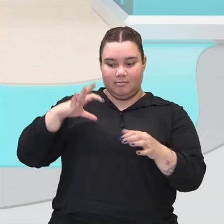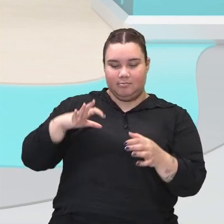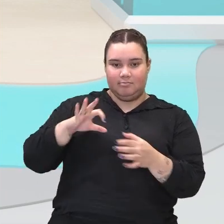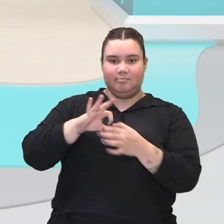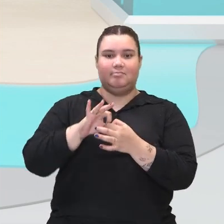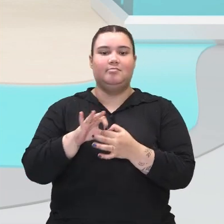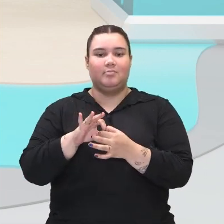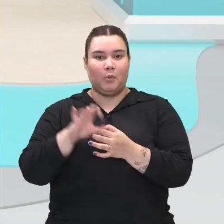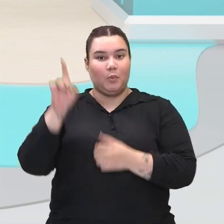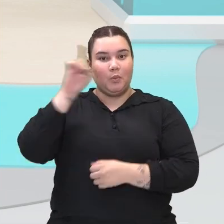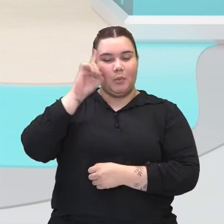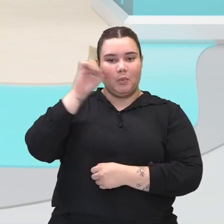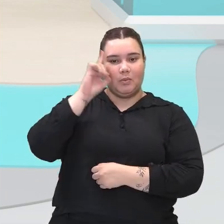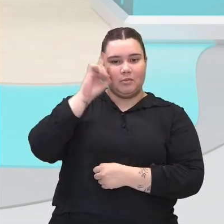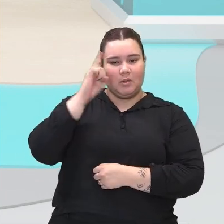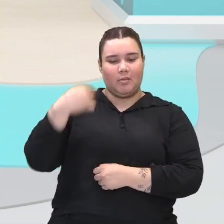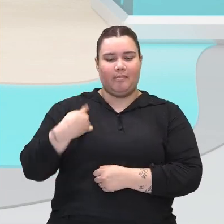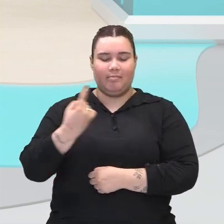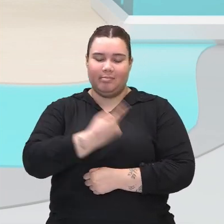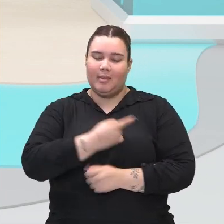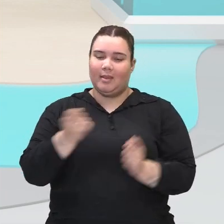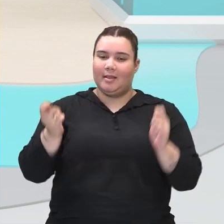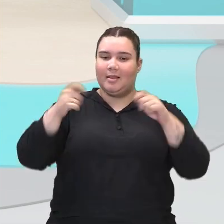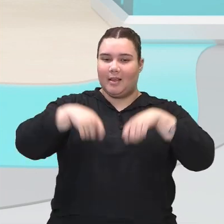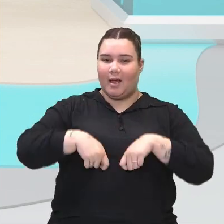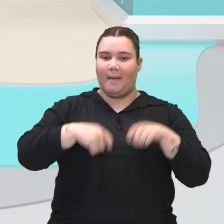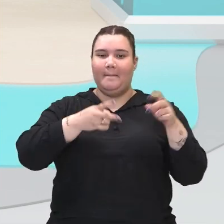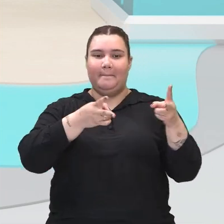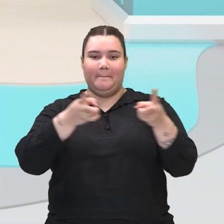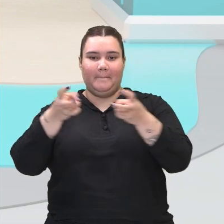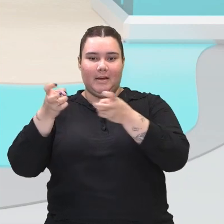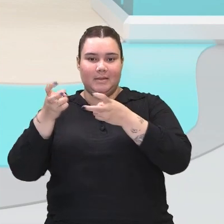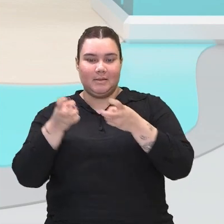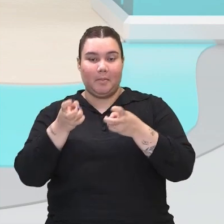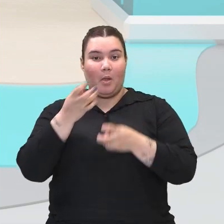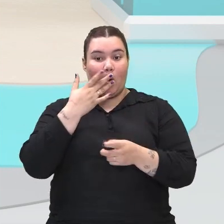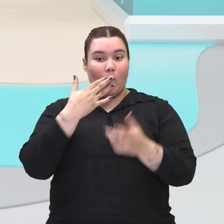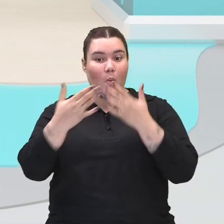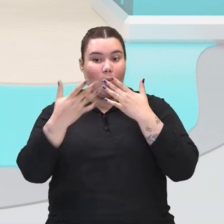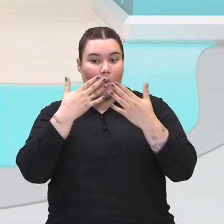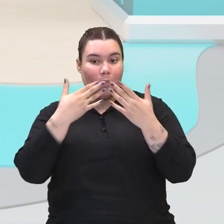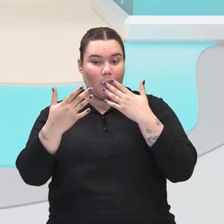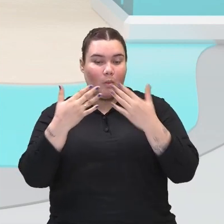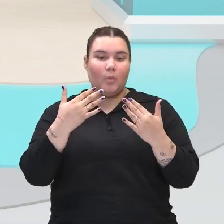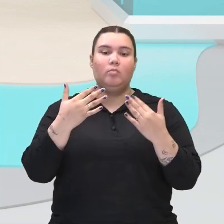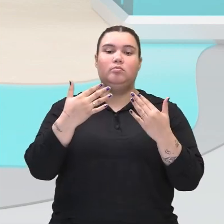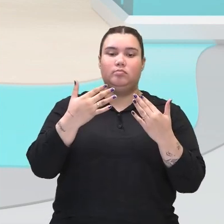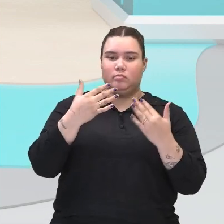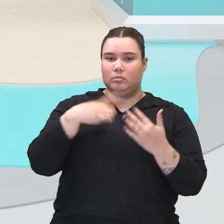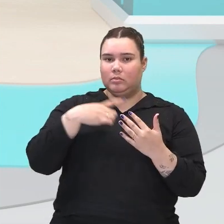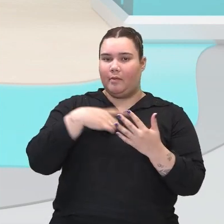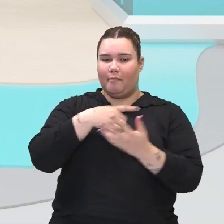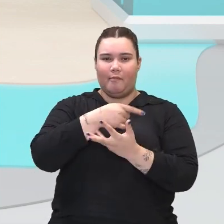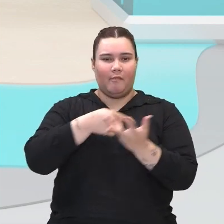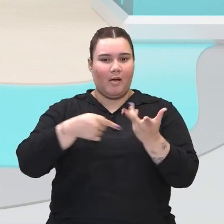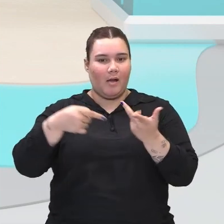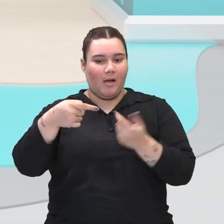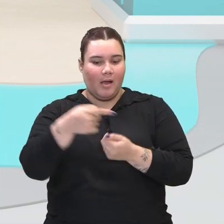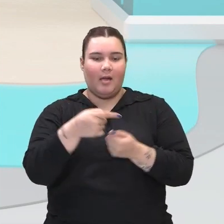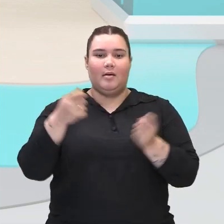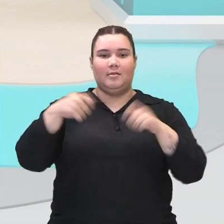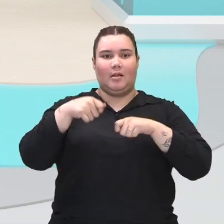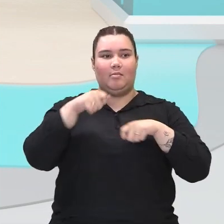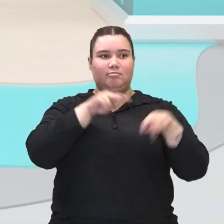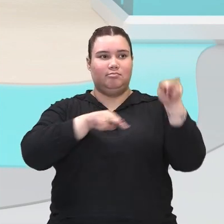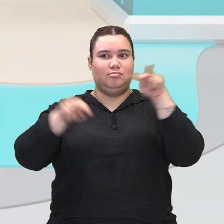de nós. Basta conseguirmos enxergar que as cores, elas estão a todo momento nos mandando